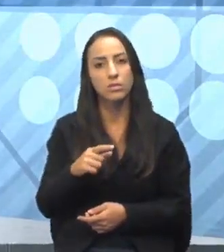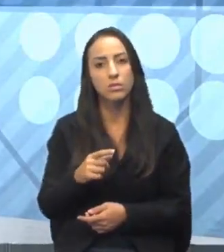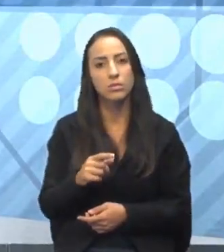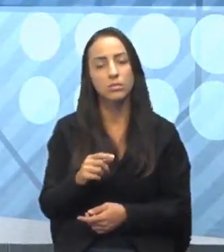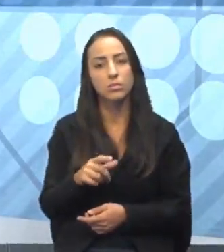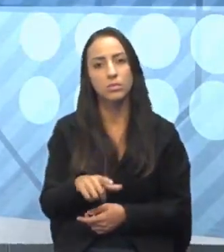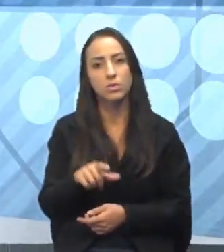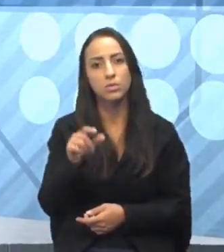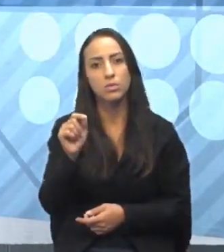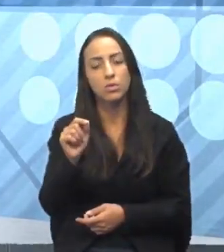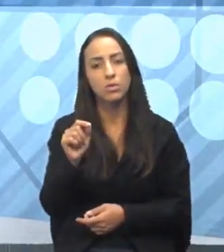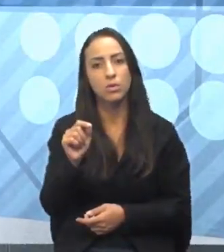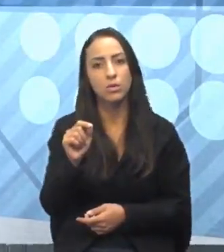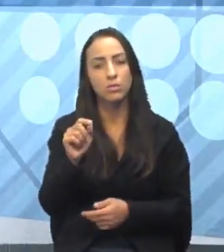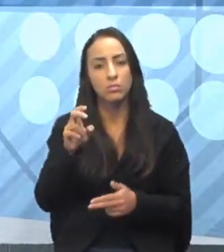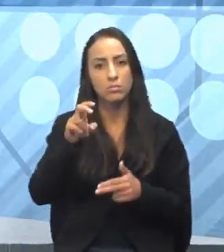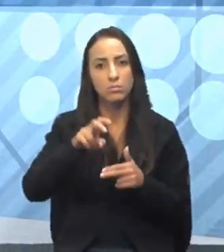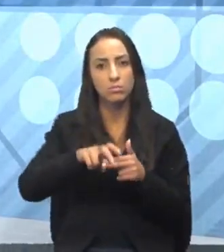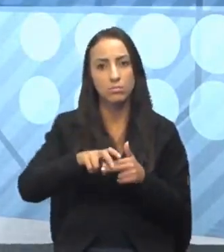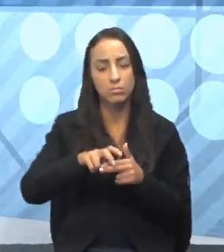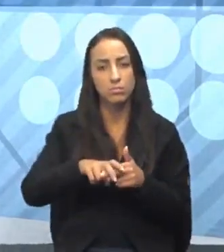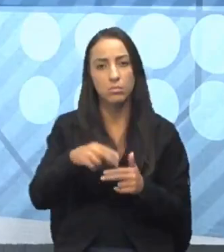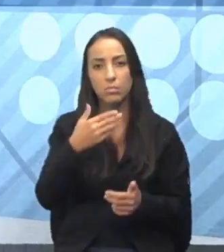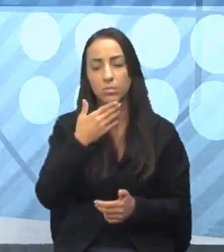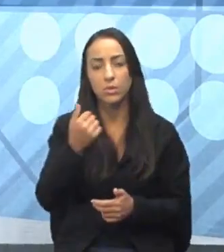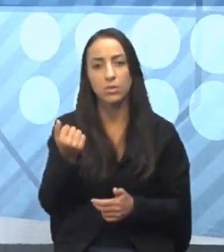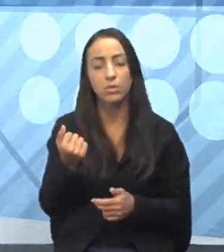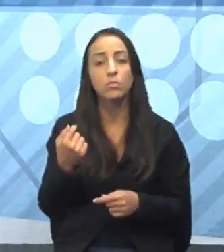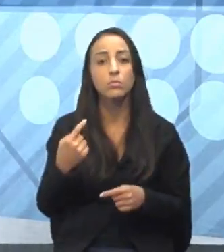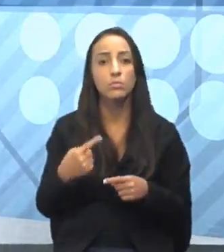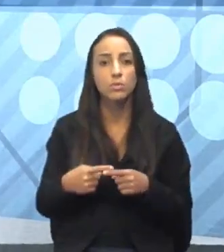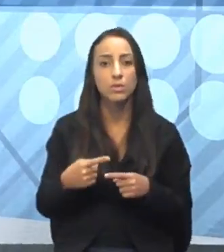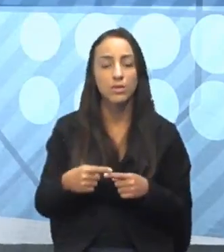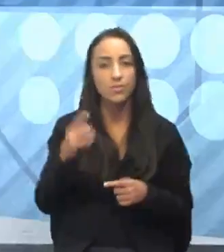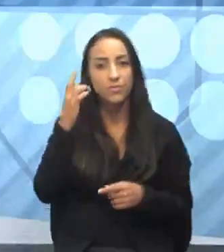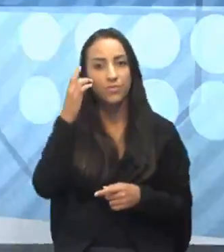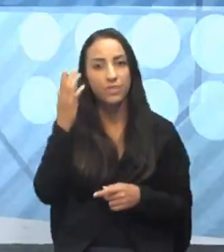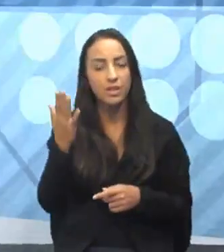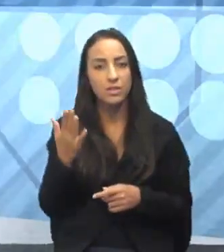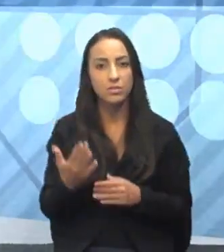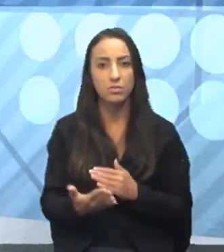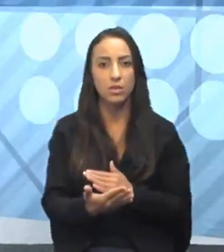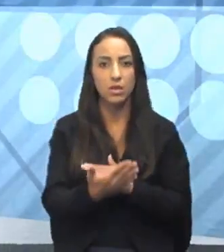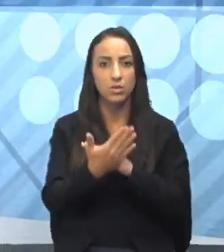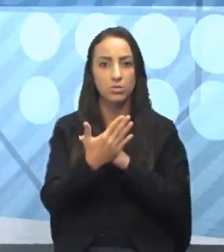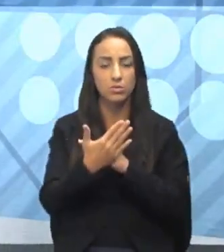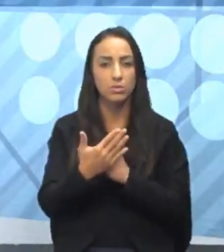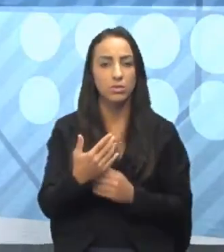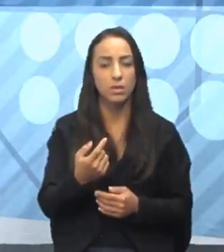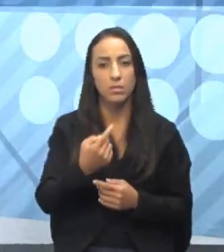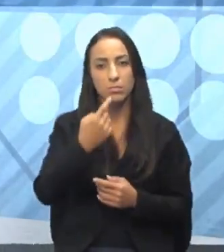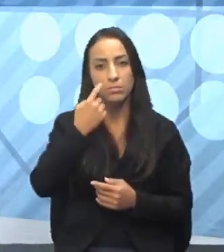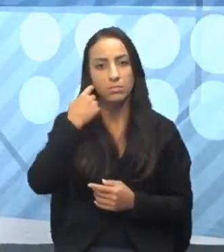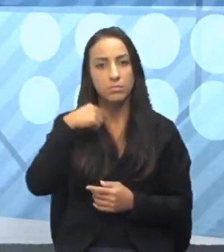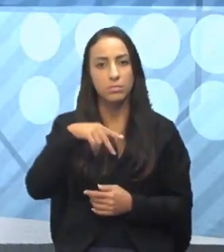pela utilização da posição Fowler, justamente para facilitar o processo da passagem,